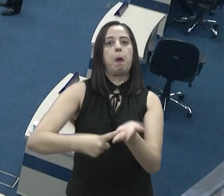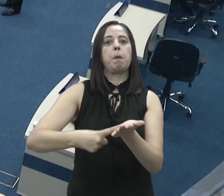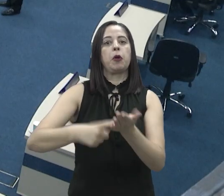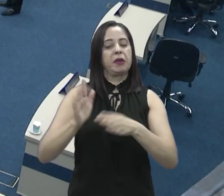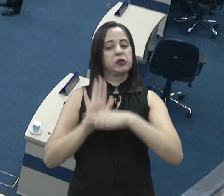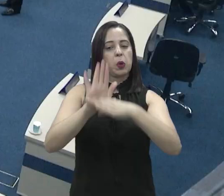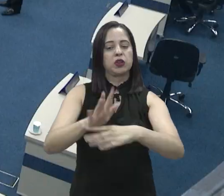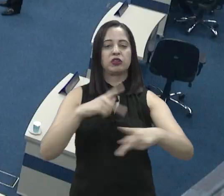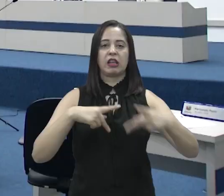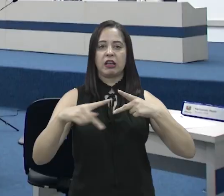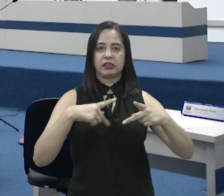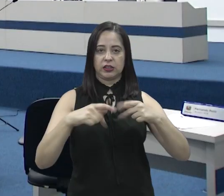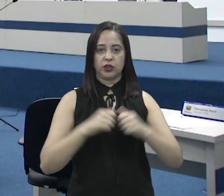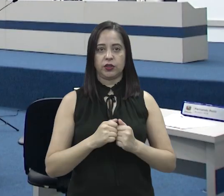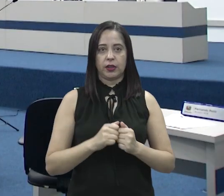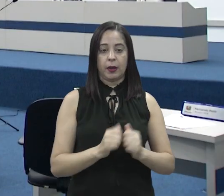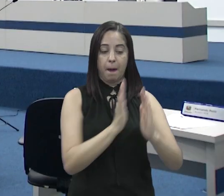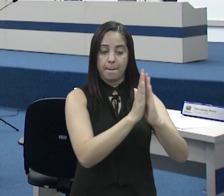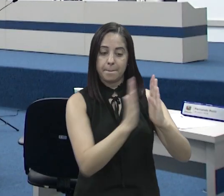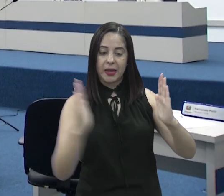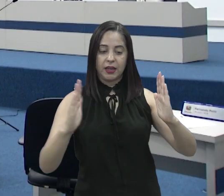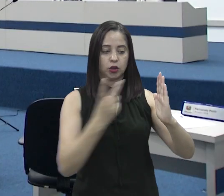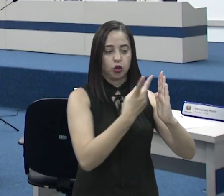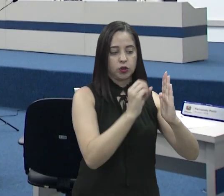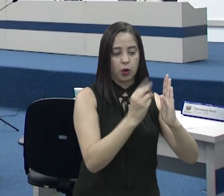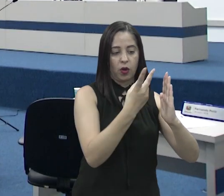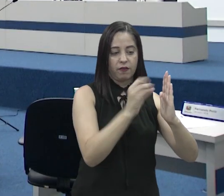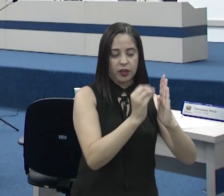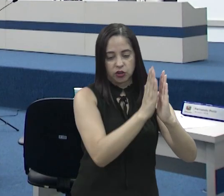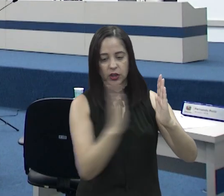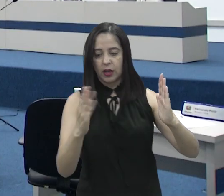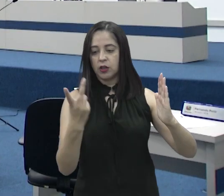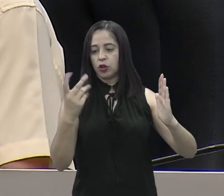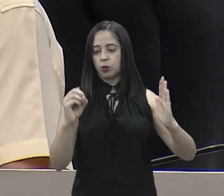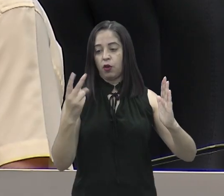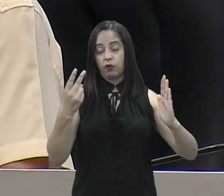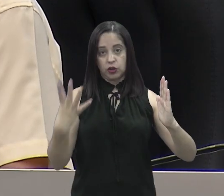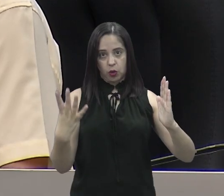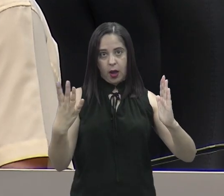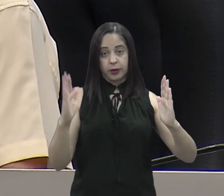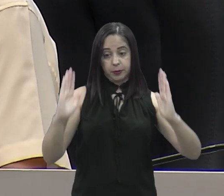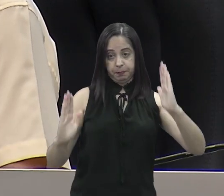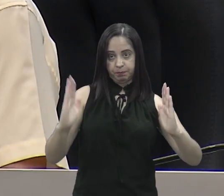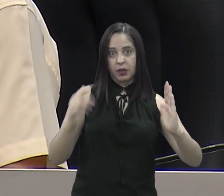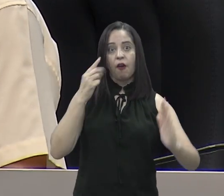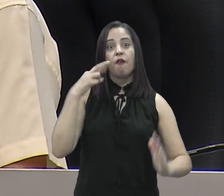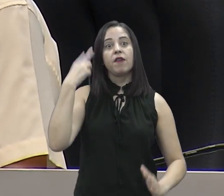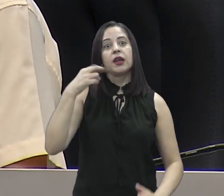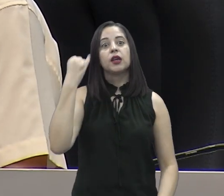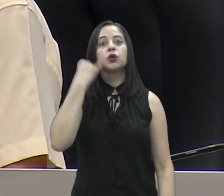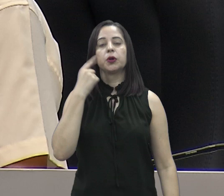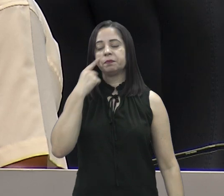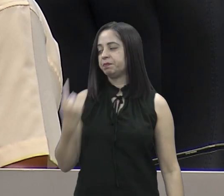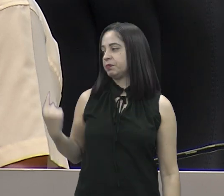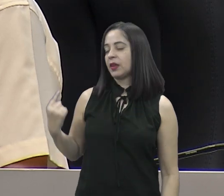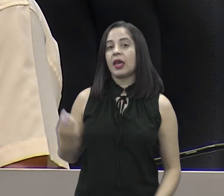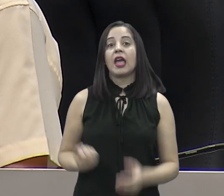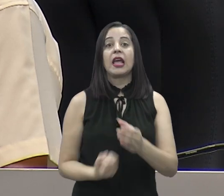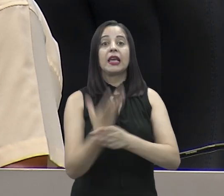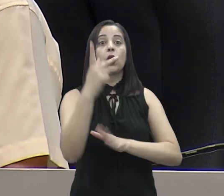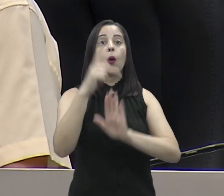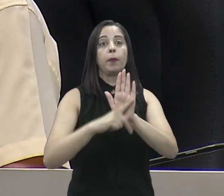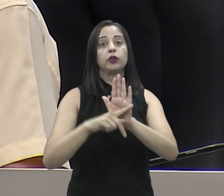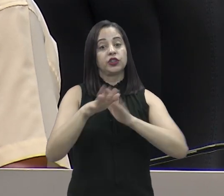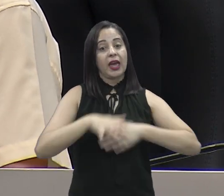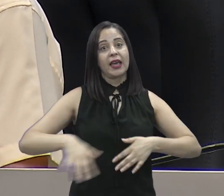as demandas da cidade. Entre 2020 e 2024, o vereador Zé Luiz apresentou projetos nas áreas